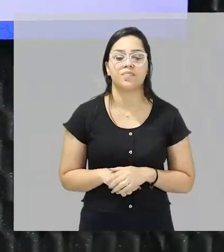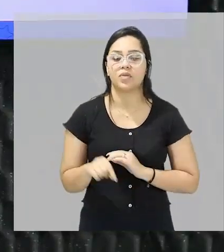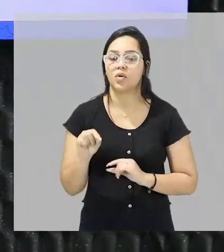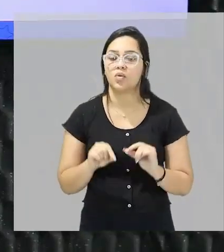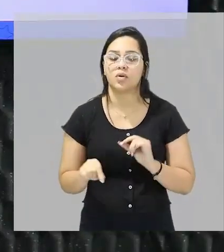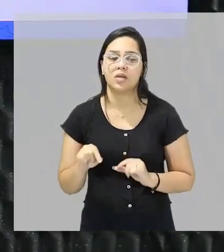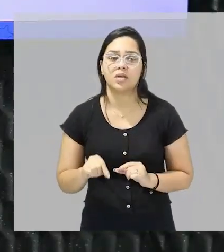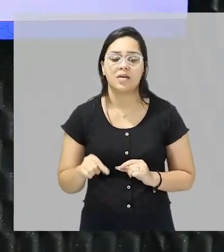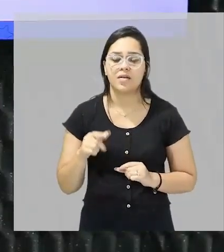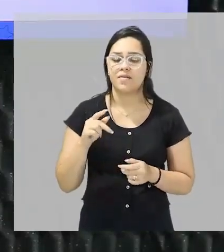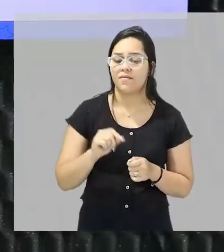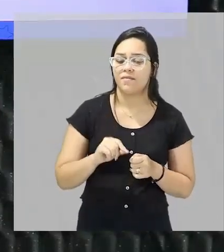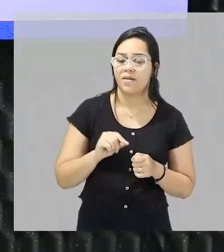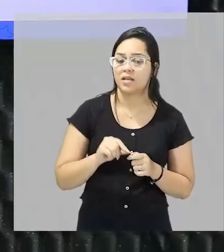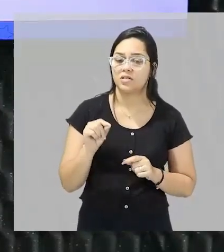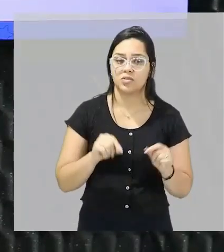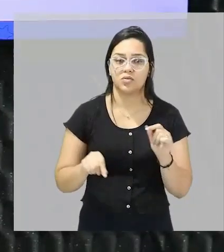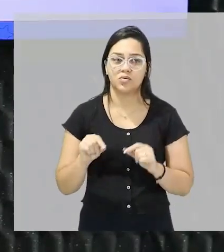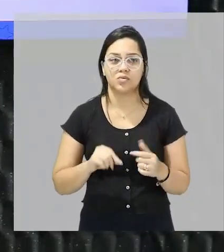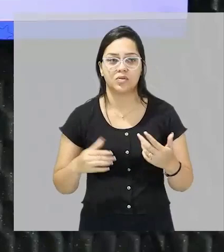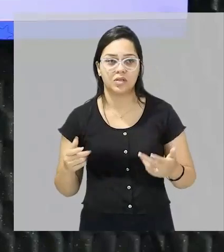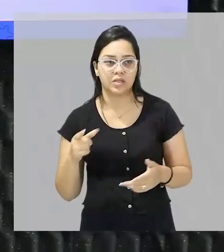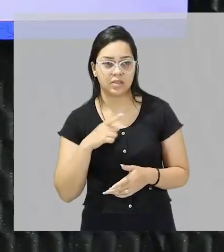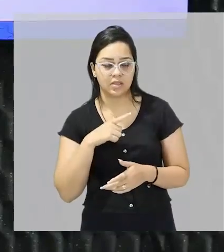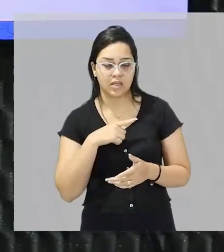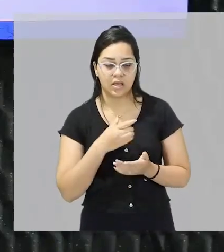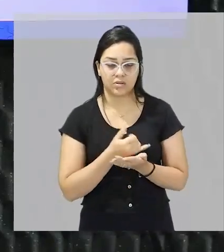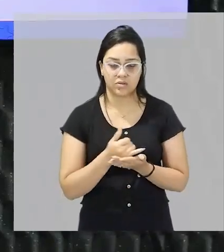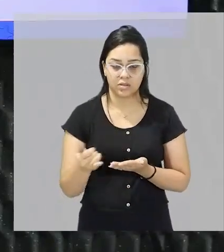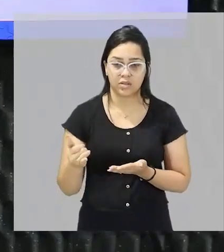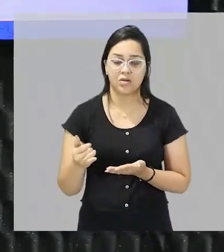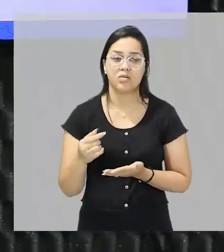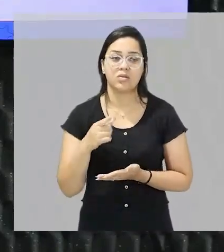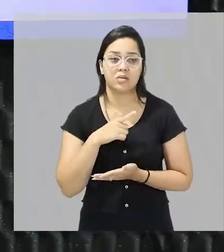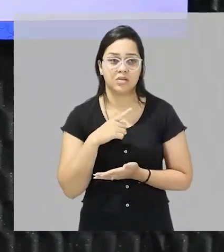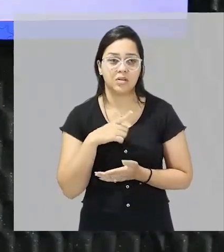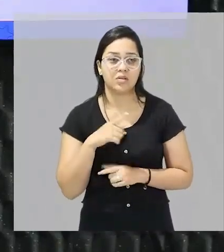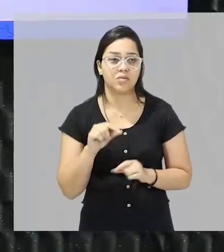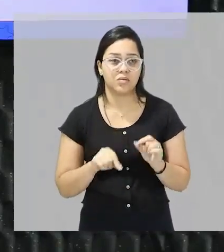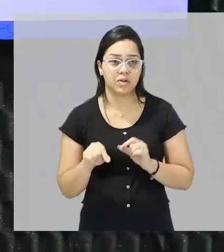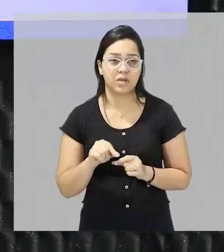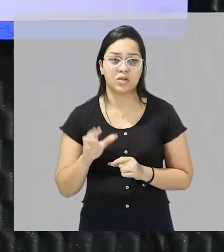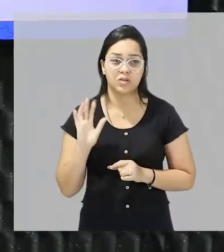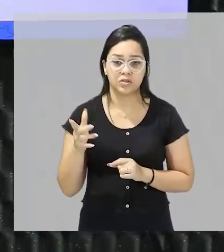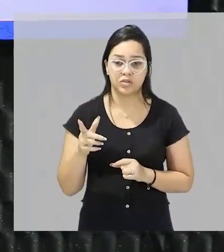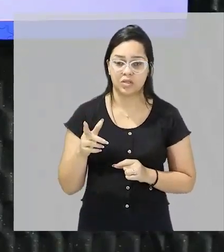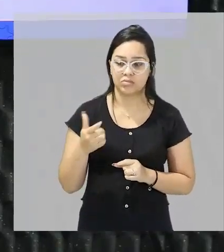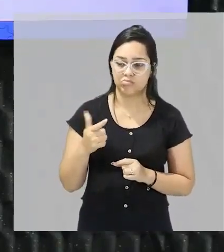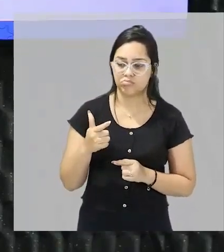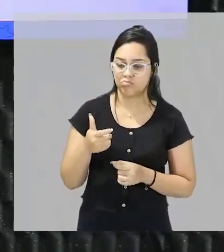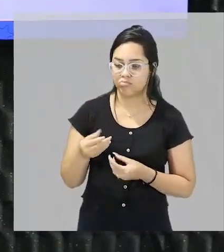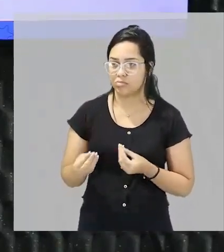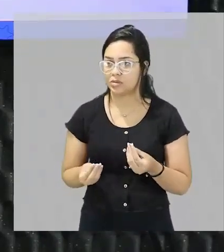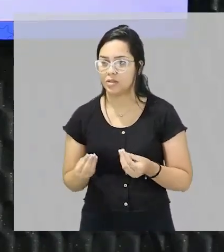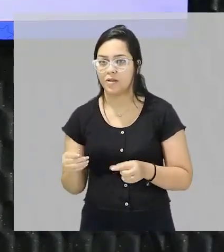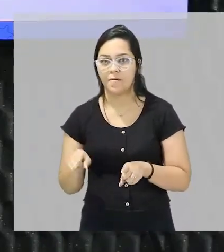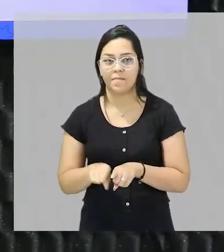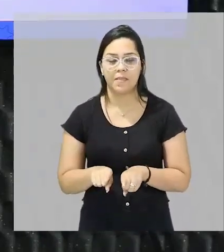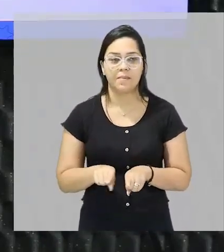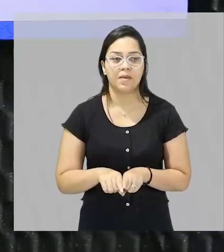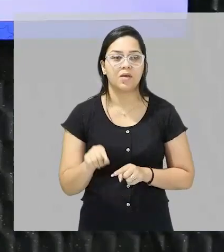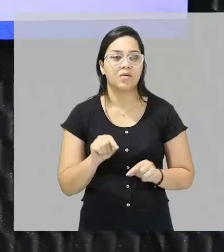muitos candidatos fazem? Colocam a introdução, fazem um desenvolvimento que já fugiu da introdução e na